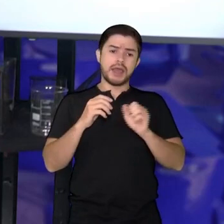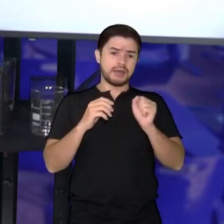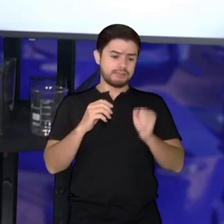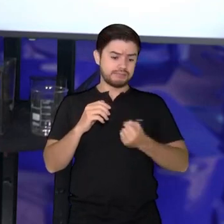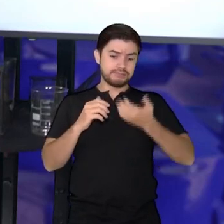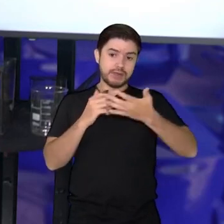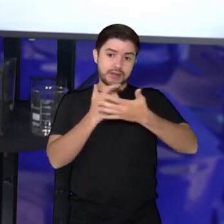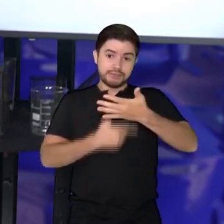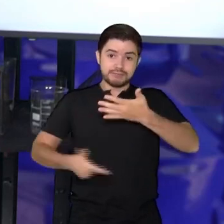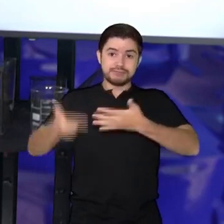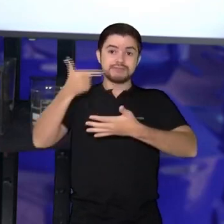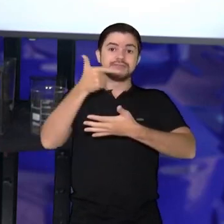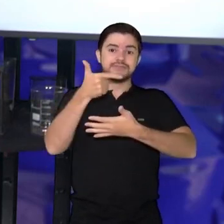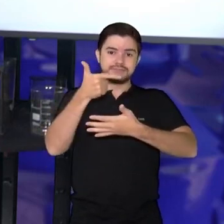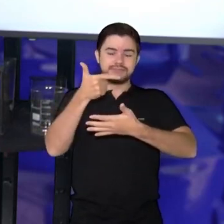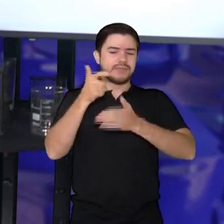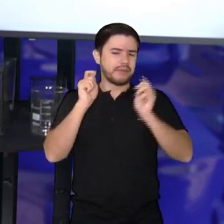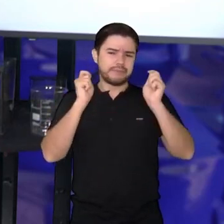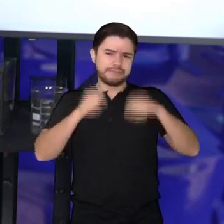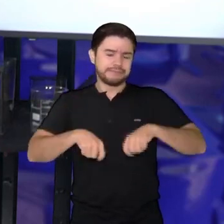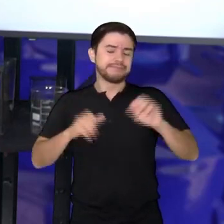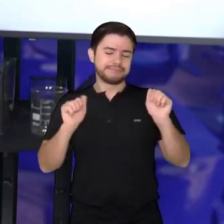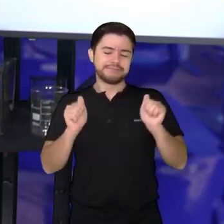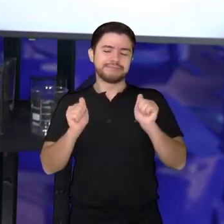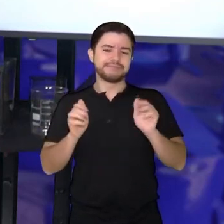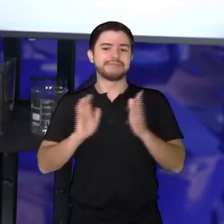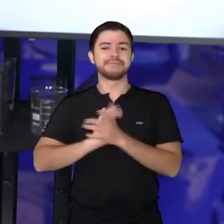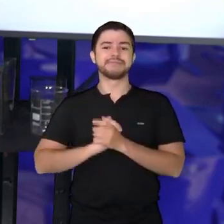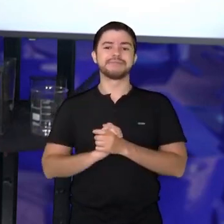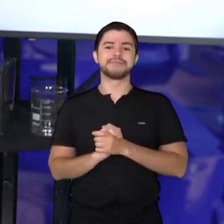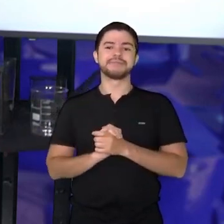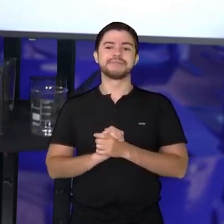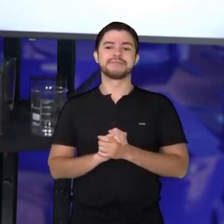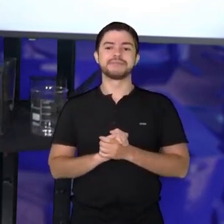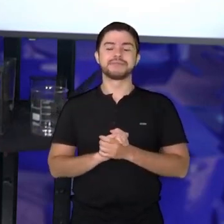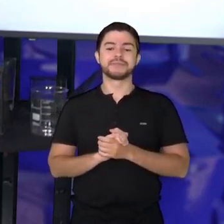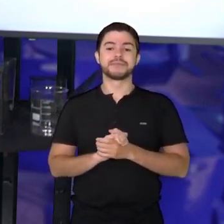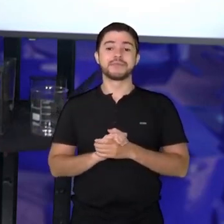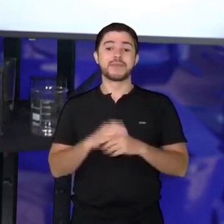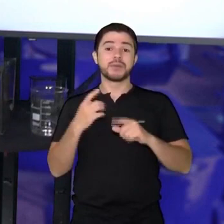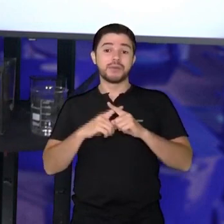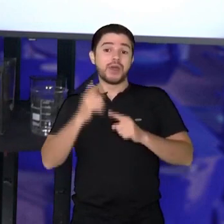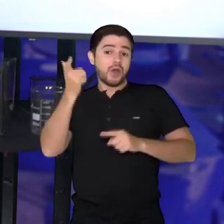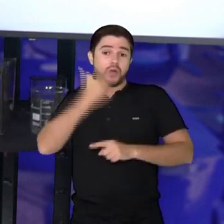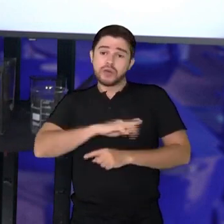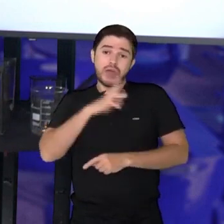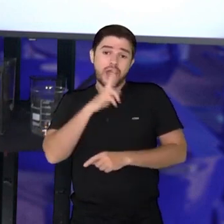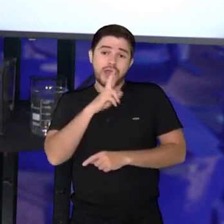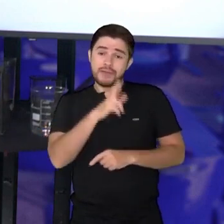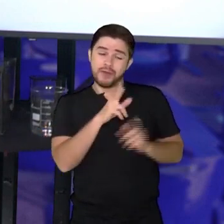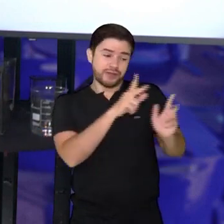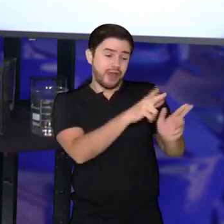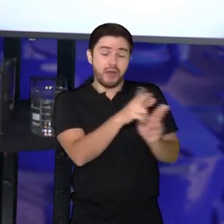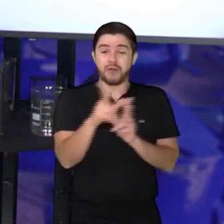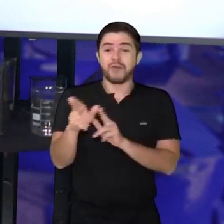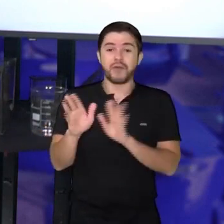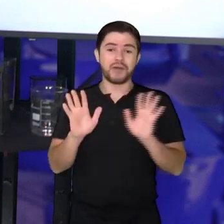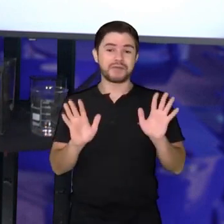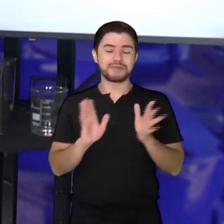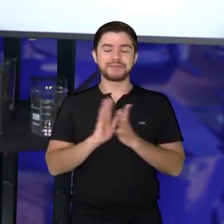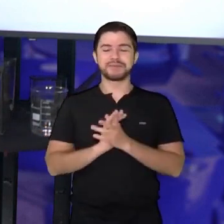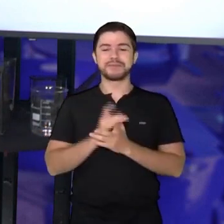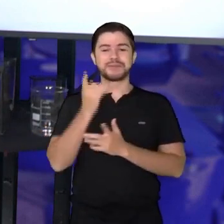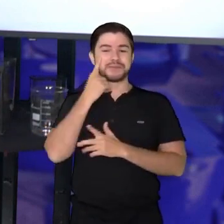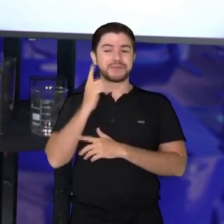ser fatores iguais, você pode ir multiplicando ou fazendo por potenciação, que chega no mesmo resultado. Nesse exemplo